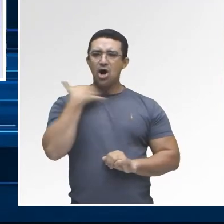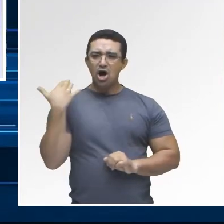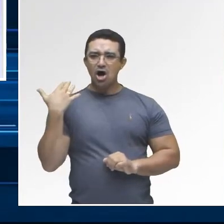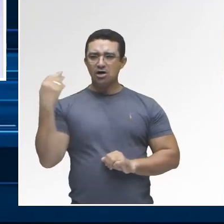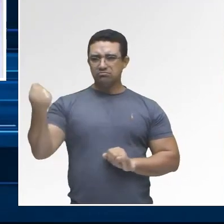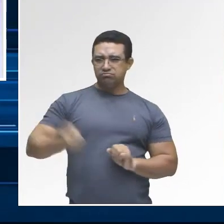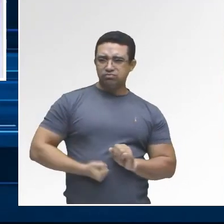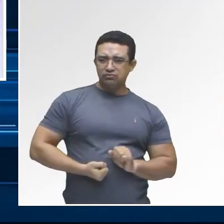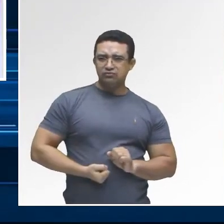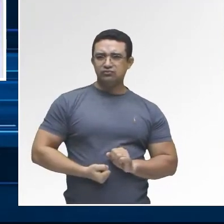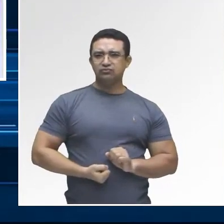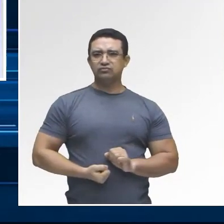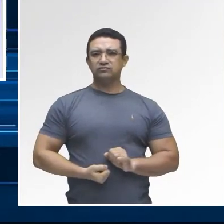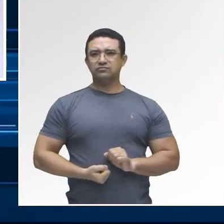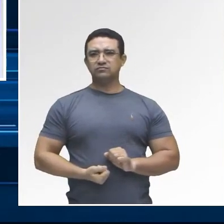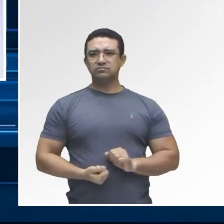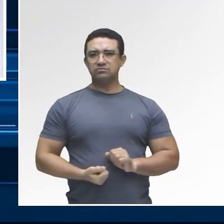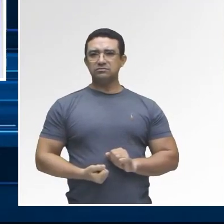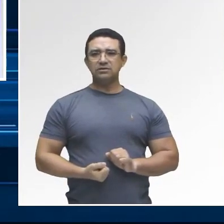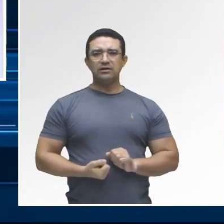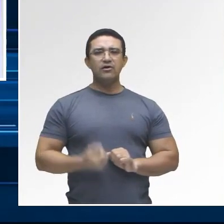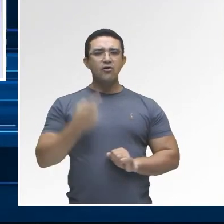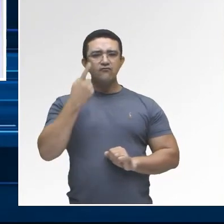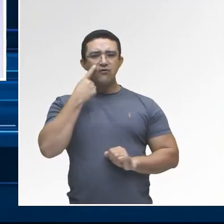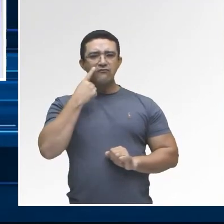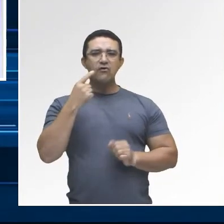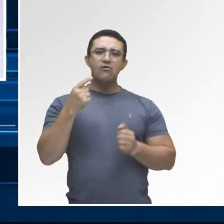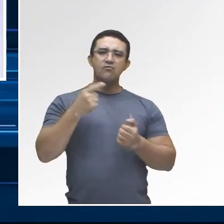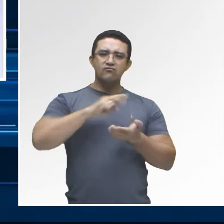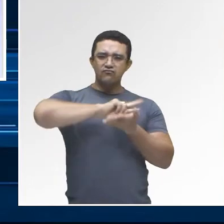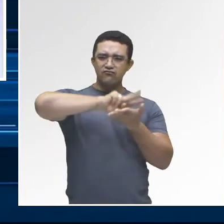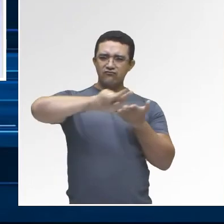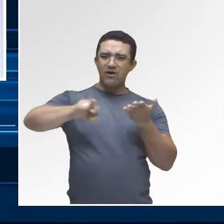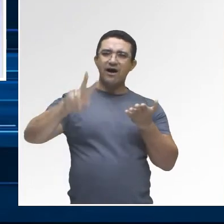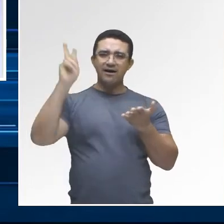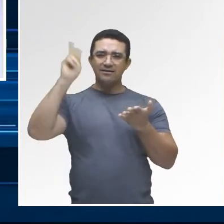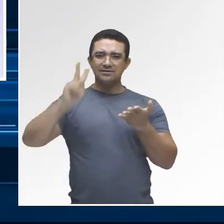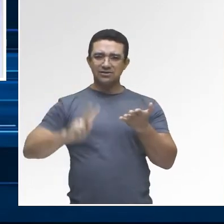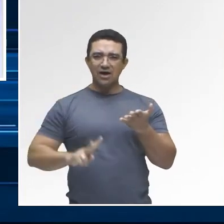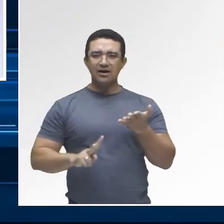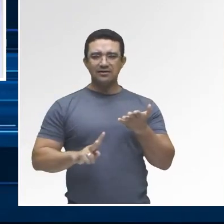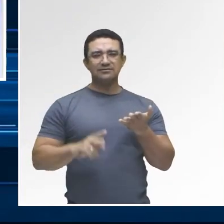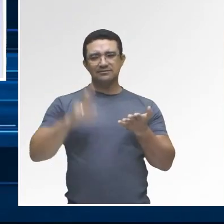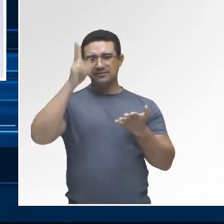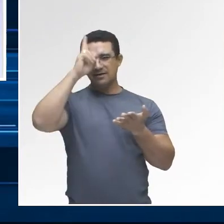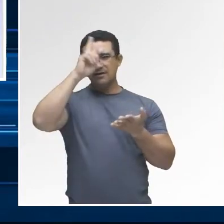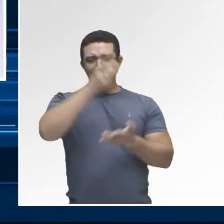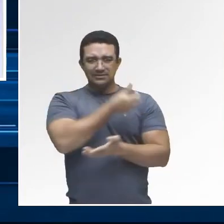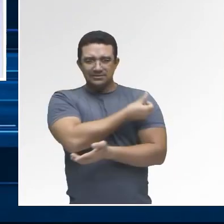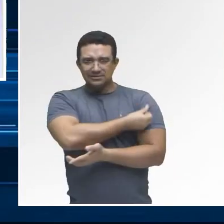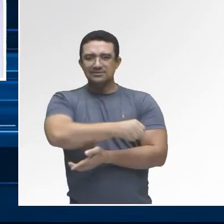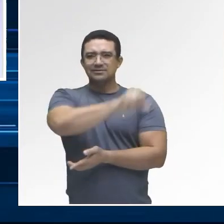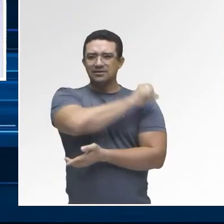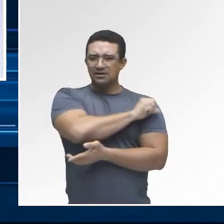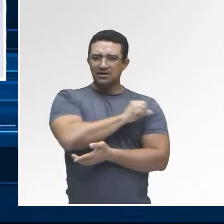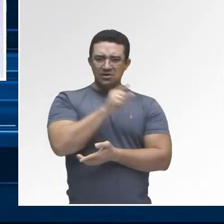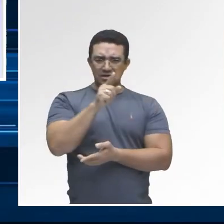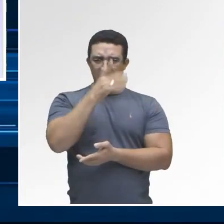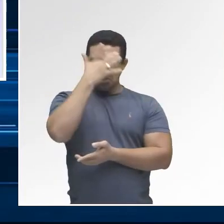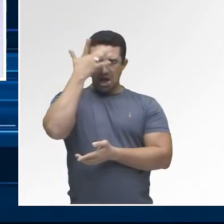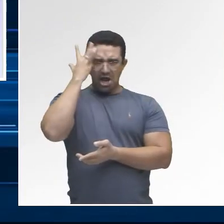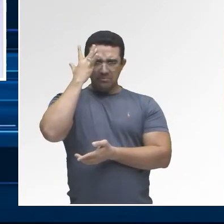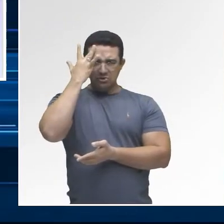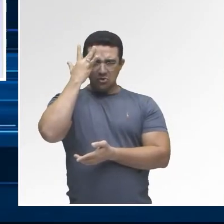aí, como a gente já vai ver vários casos dentro da história? Vocês tiveram história no ensino fundamental, vocês viram isso por causa do dinheiro, da